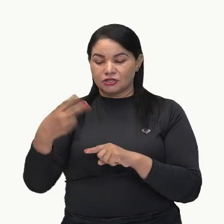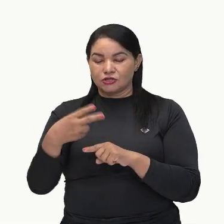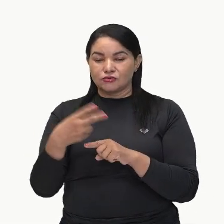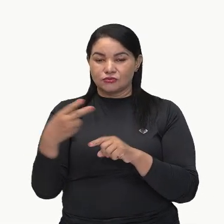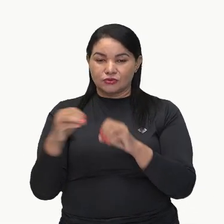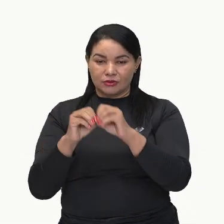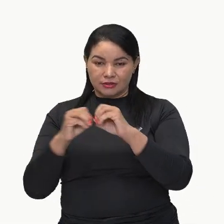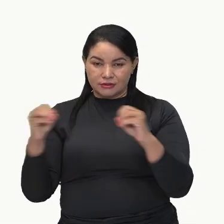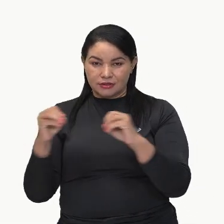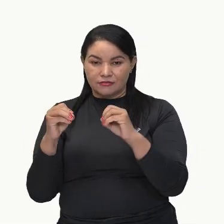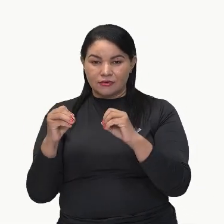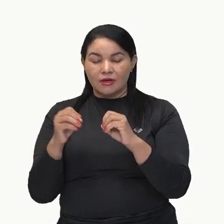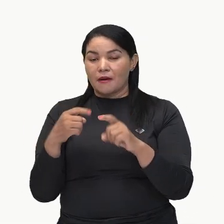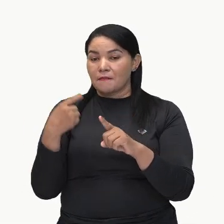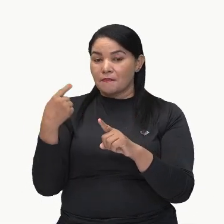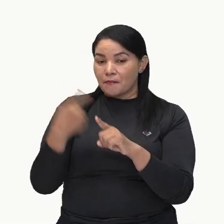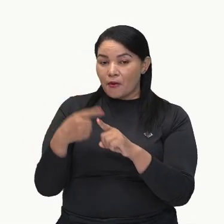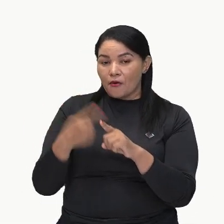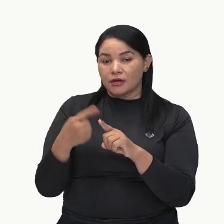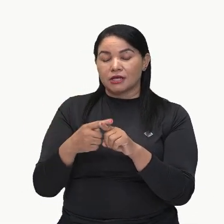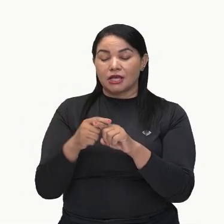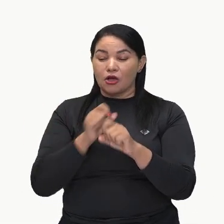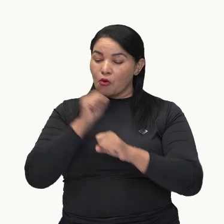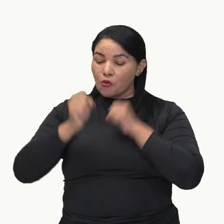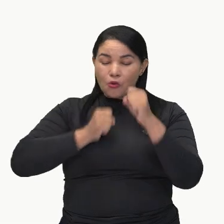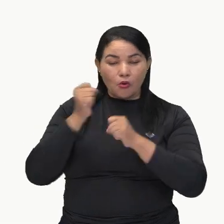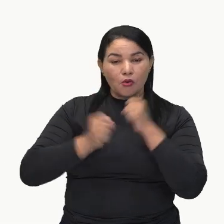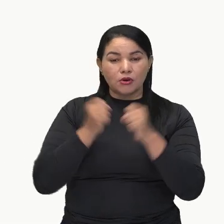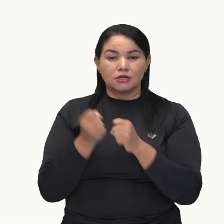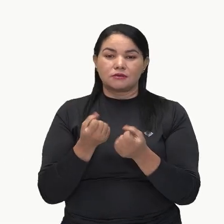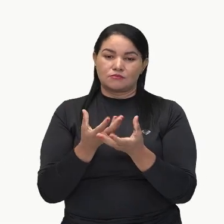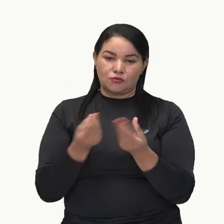corri muito, né? Corri, aqui é a minha forma